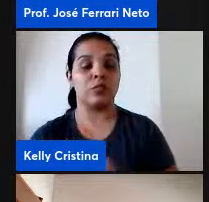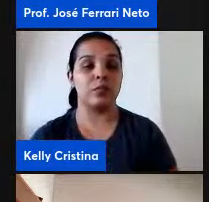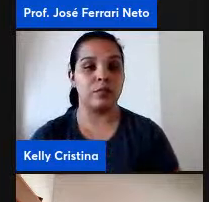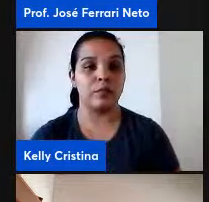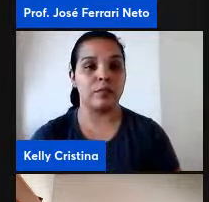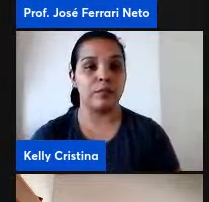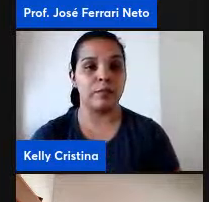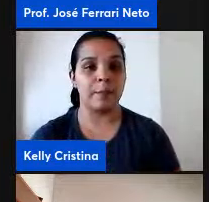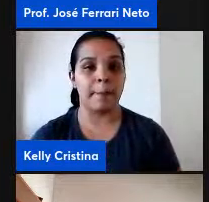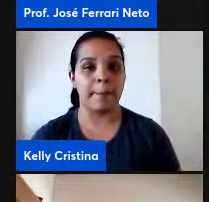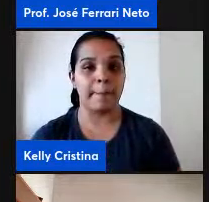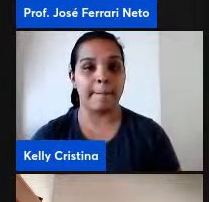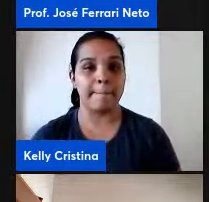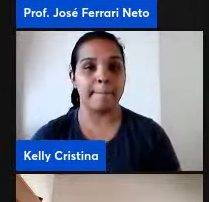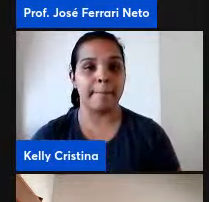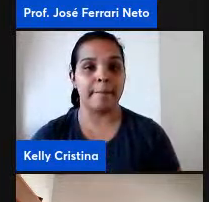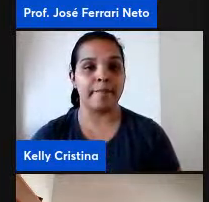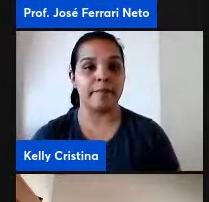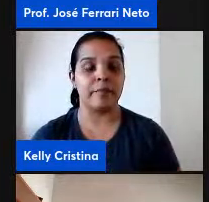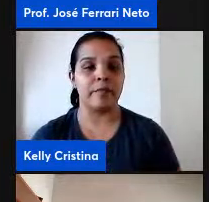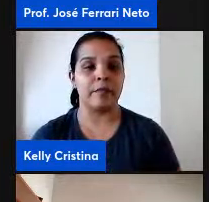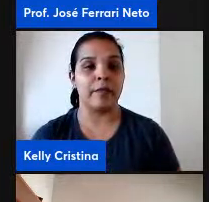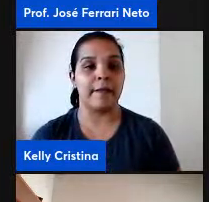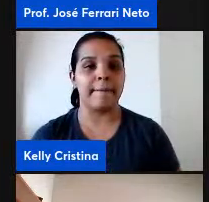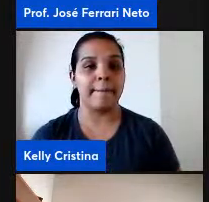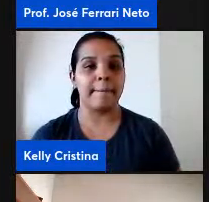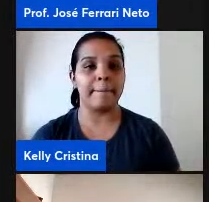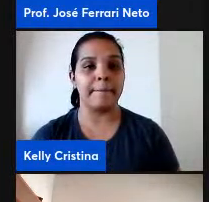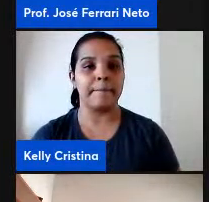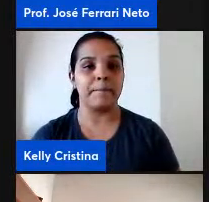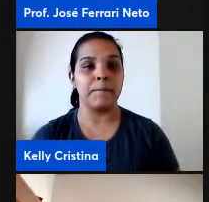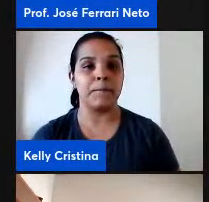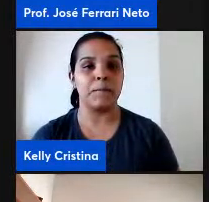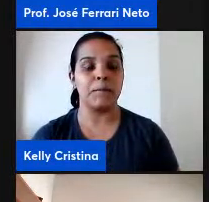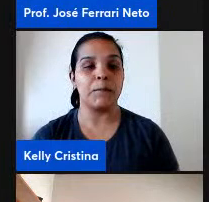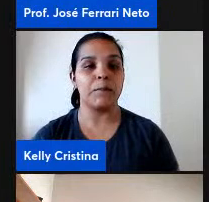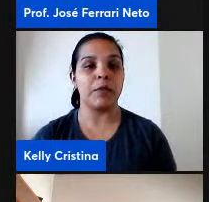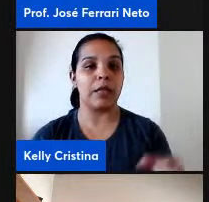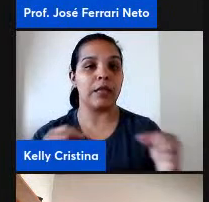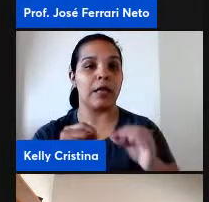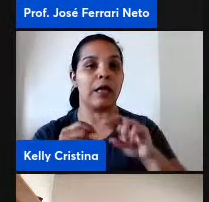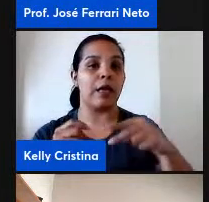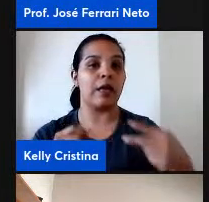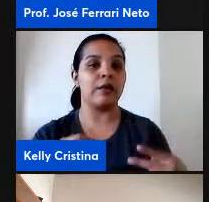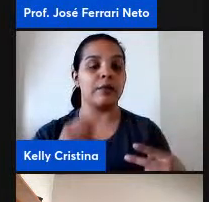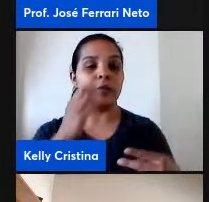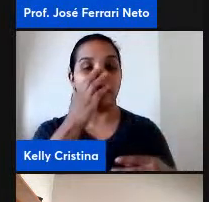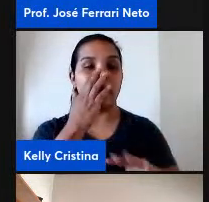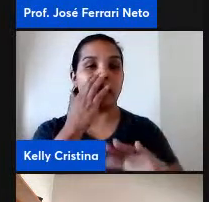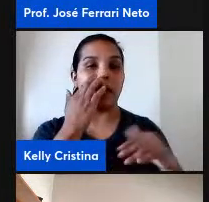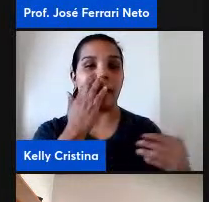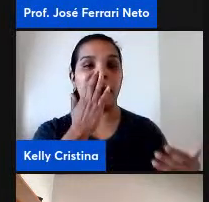Gente, eu vou só ligar uma coisa aqui. Caiu aqui no chão e desligou.